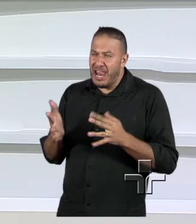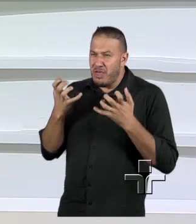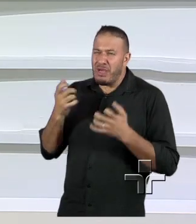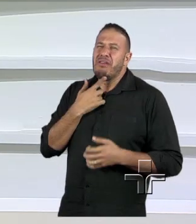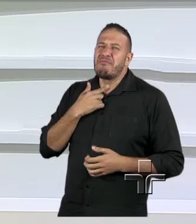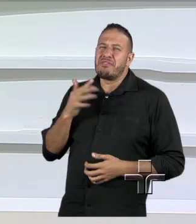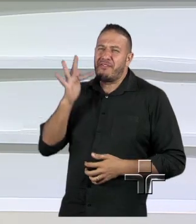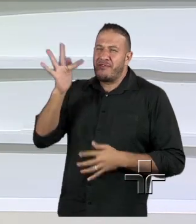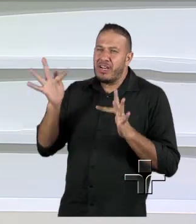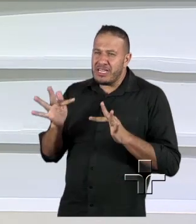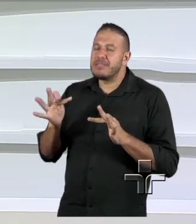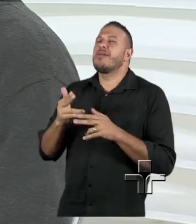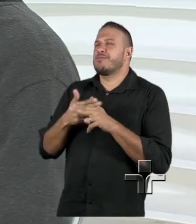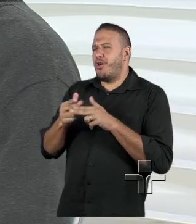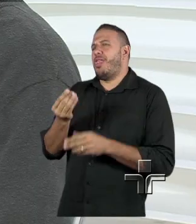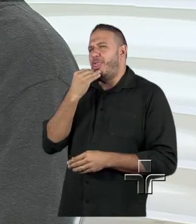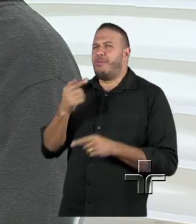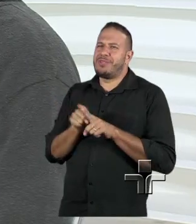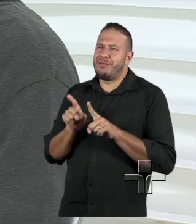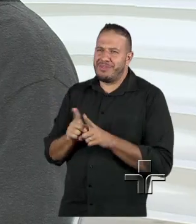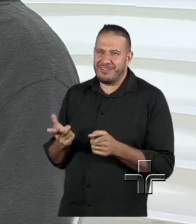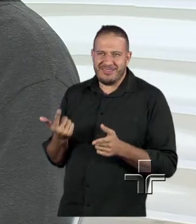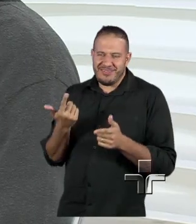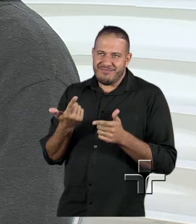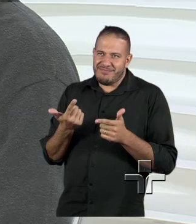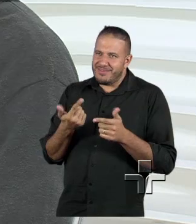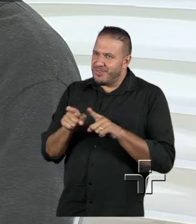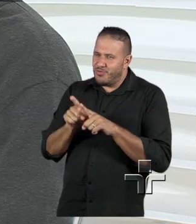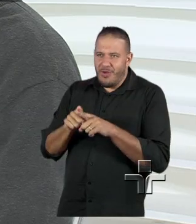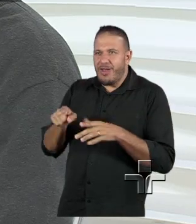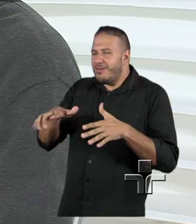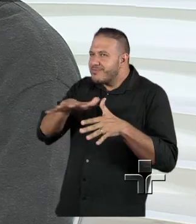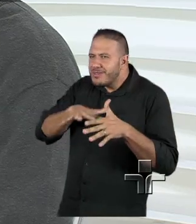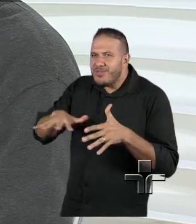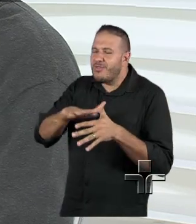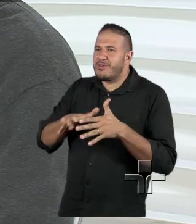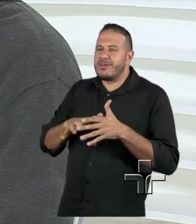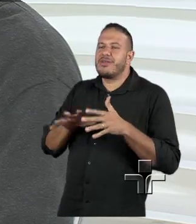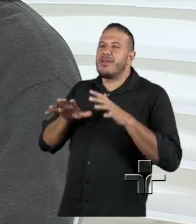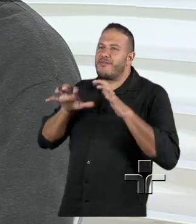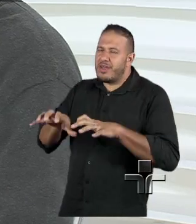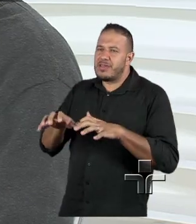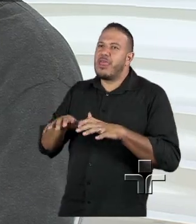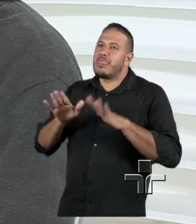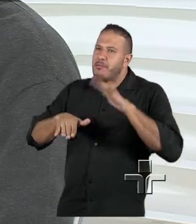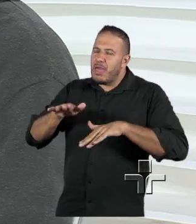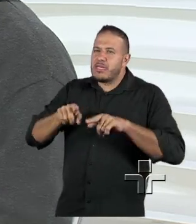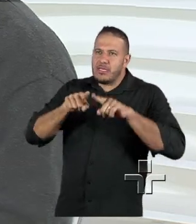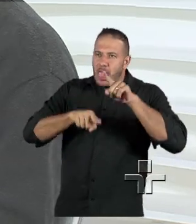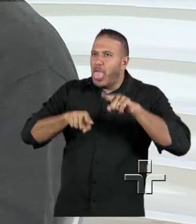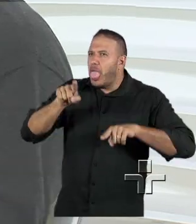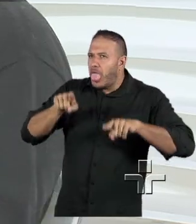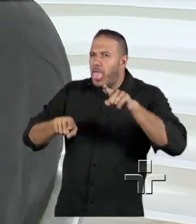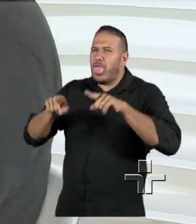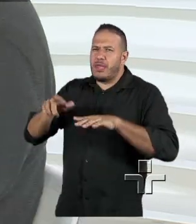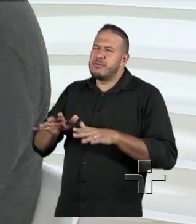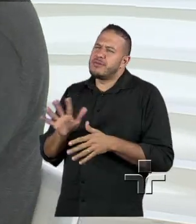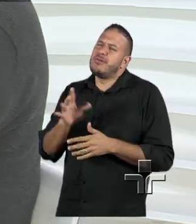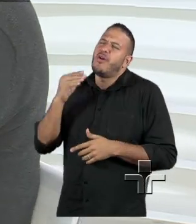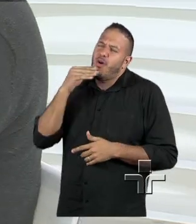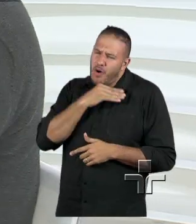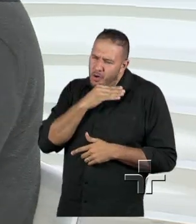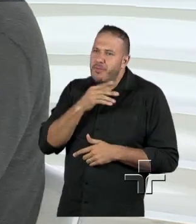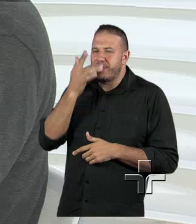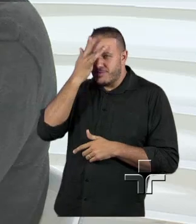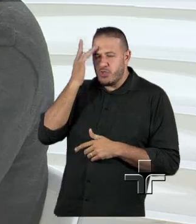come chocolate. Então, eu acho que não é um setor que é altamente dependente dessa questão dos altos e baixos da economia. É claro que vai menos gente